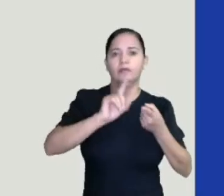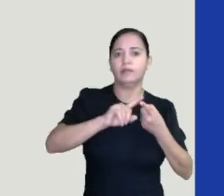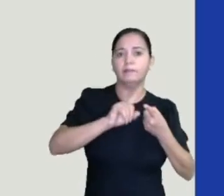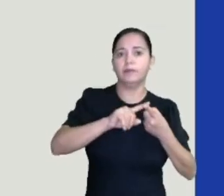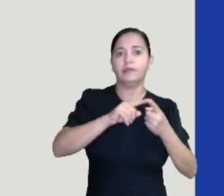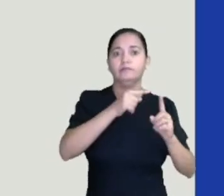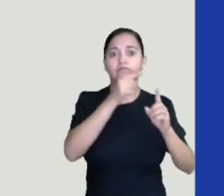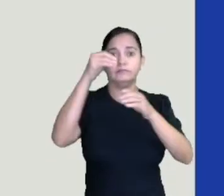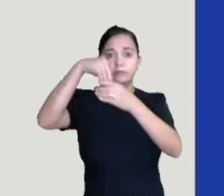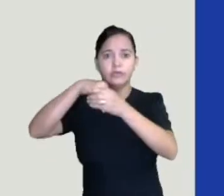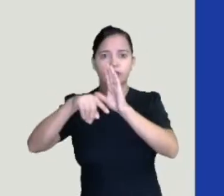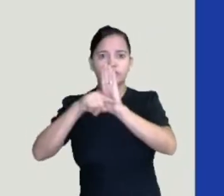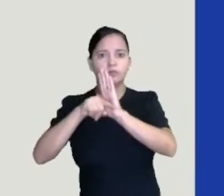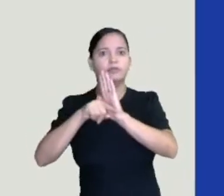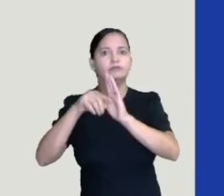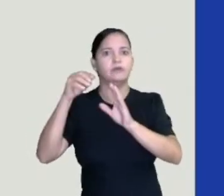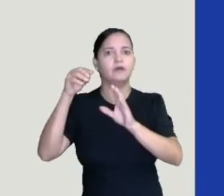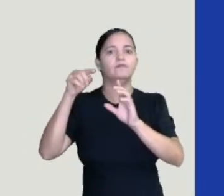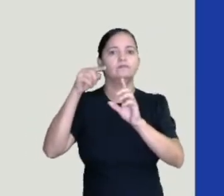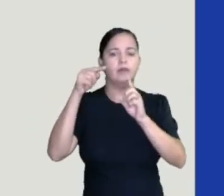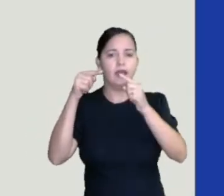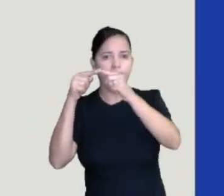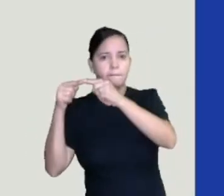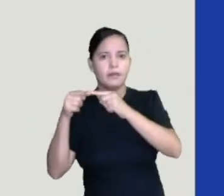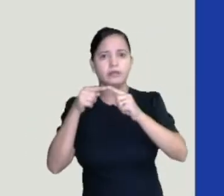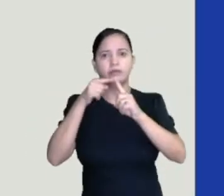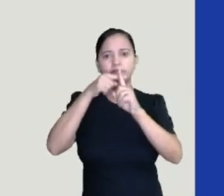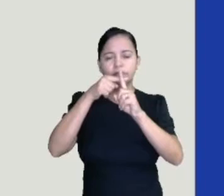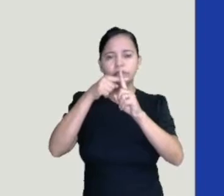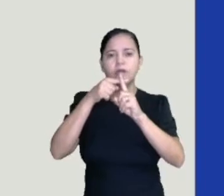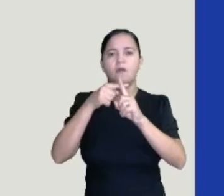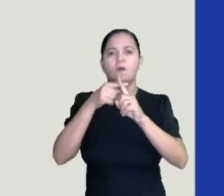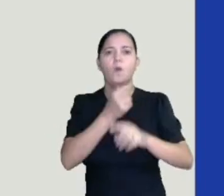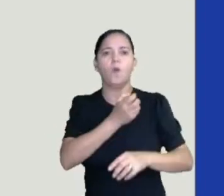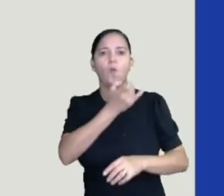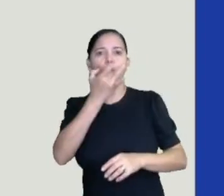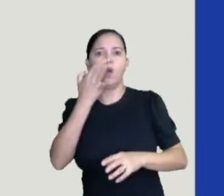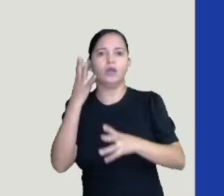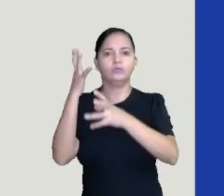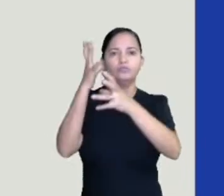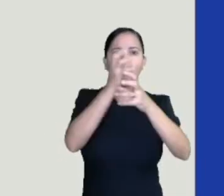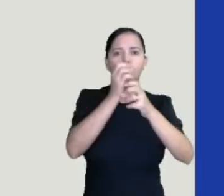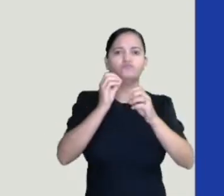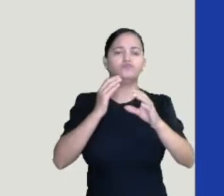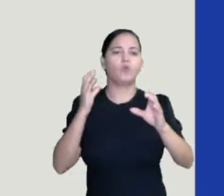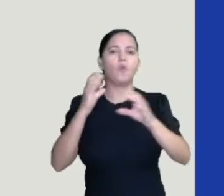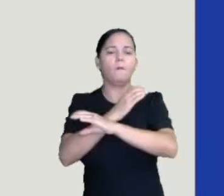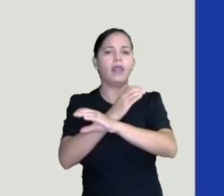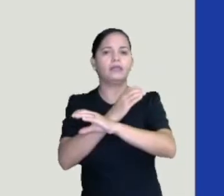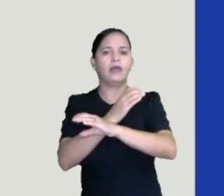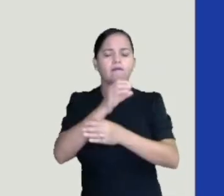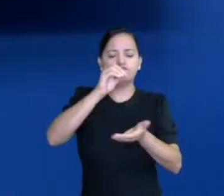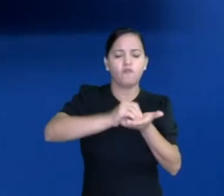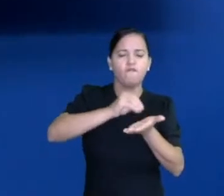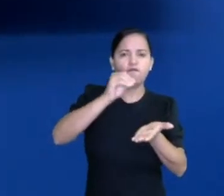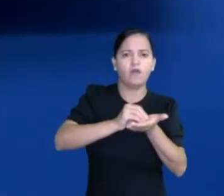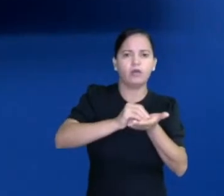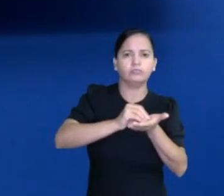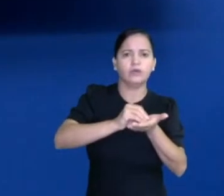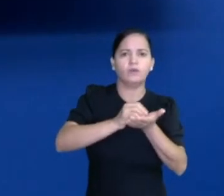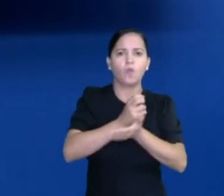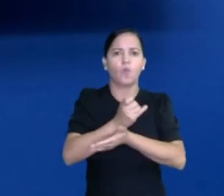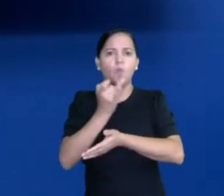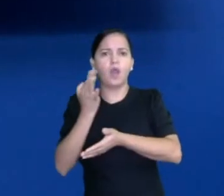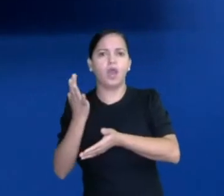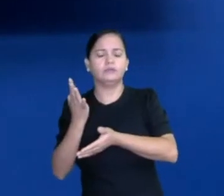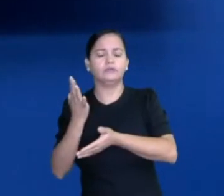ideia aditiva, que é de completar quantidades. Né? Quanto falta? Eu tenho